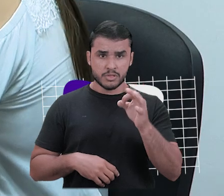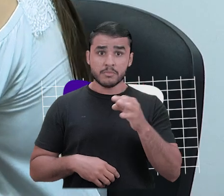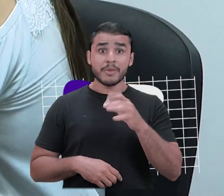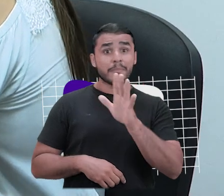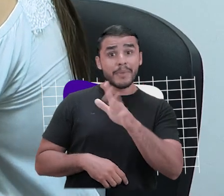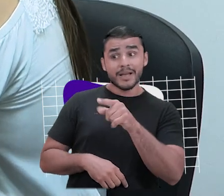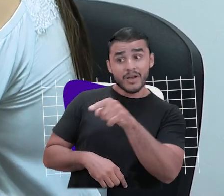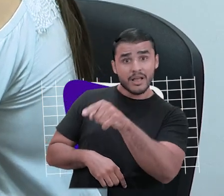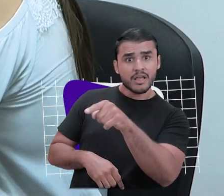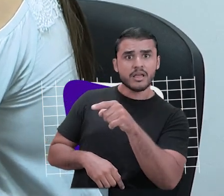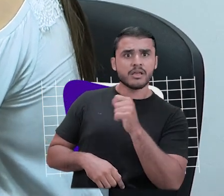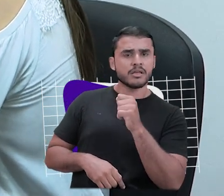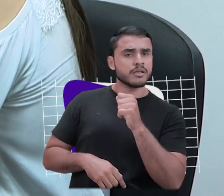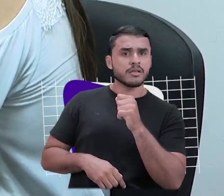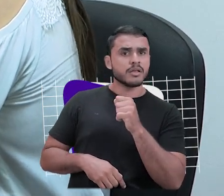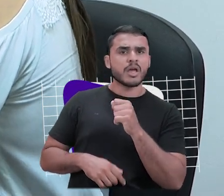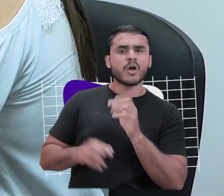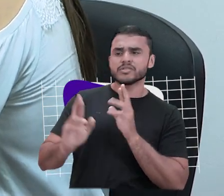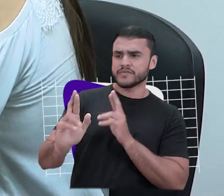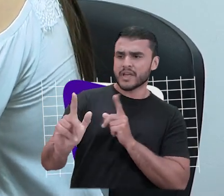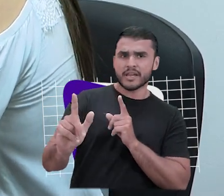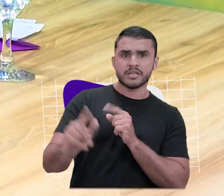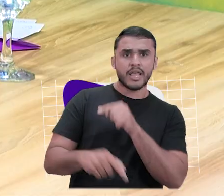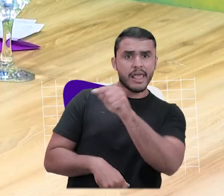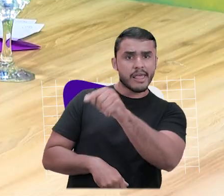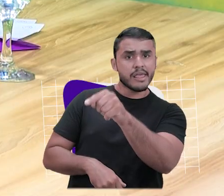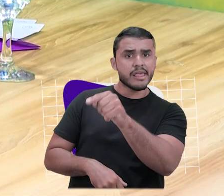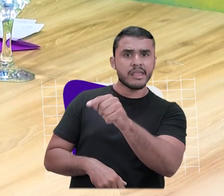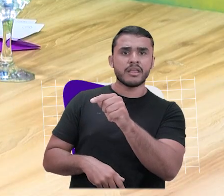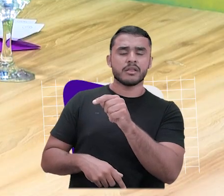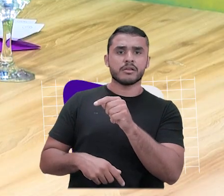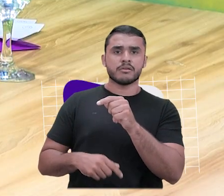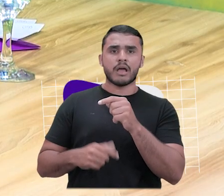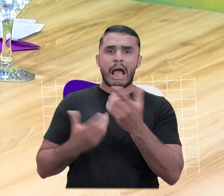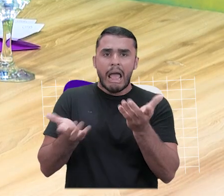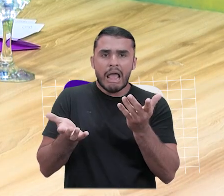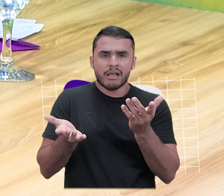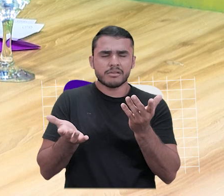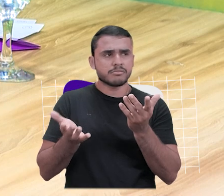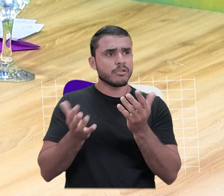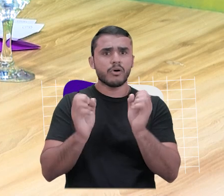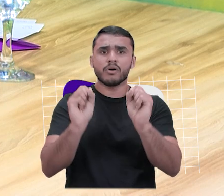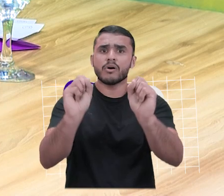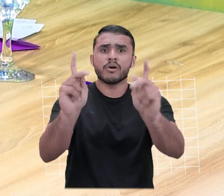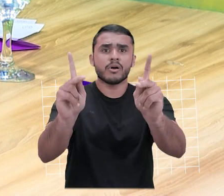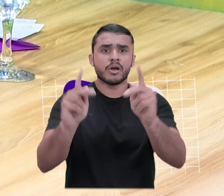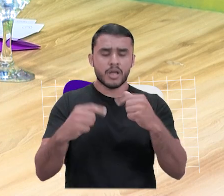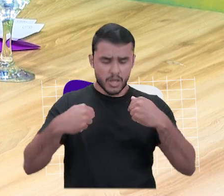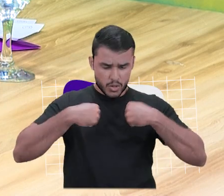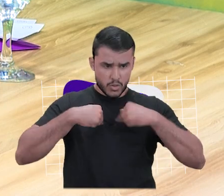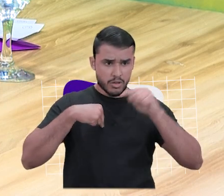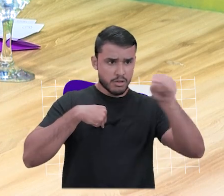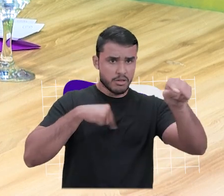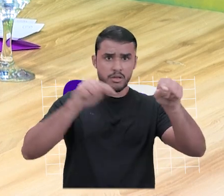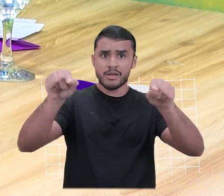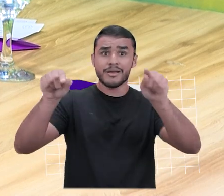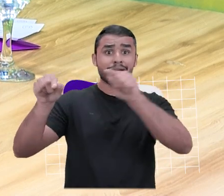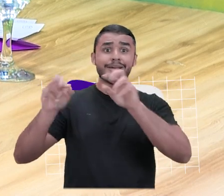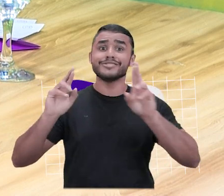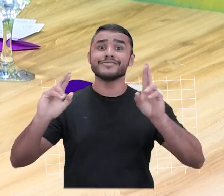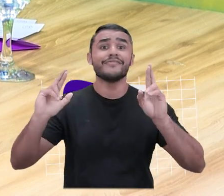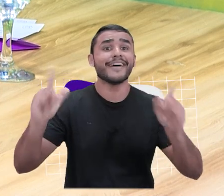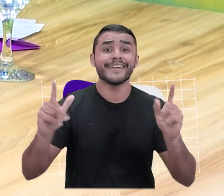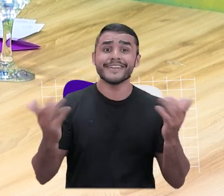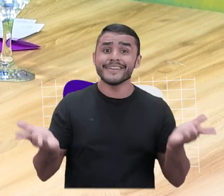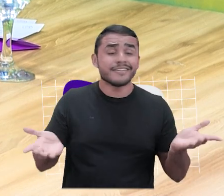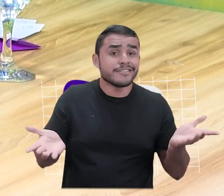coleguinha que também entendeu? Total. E pra gente poder interagir e existir dentro do mesmo canto, a